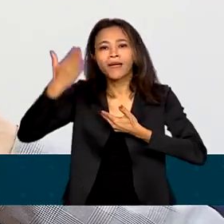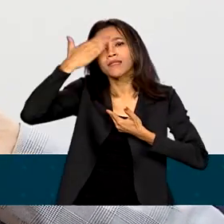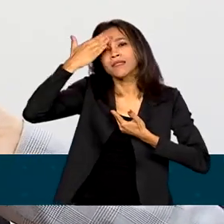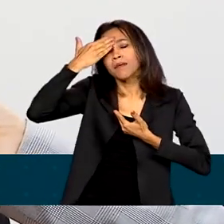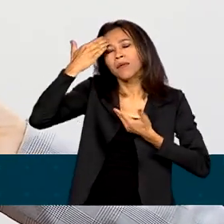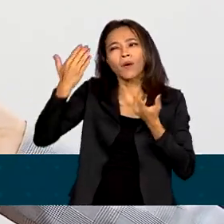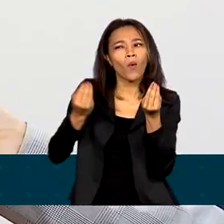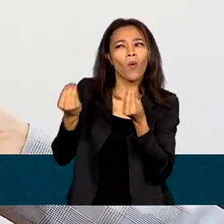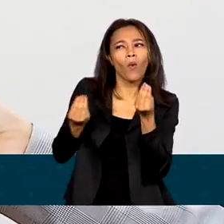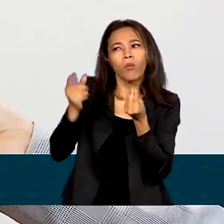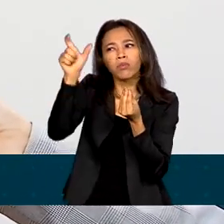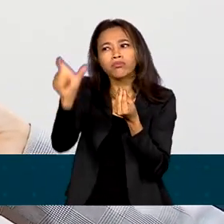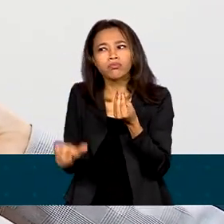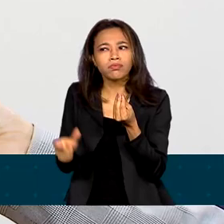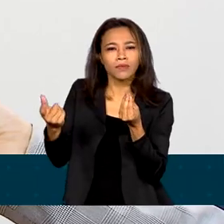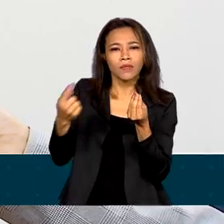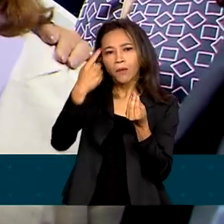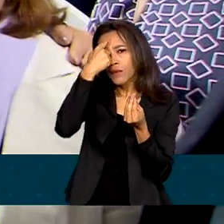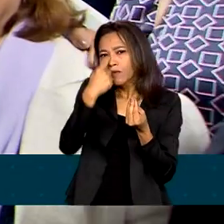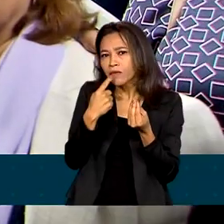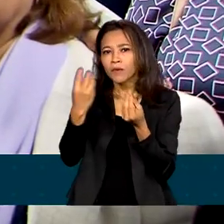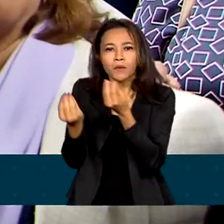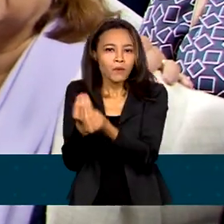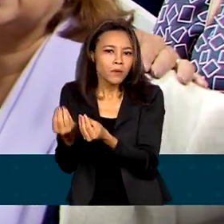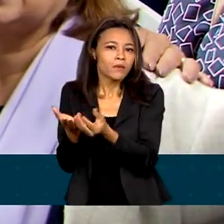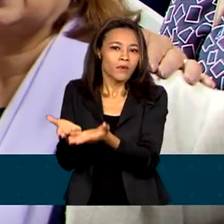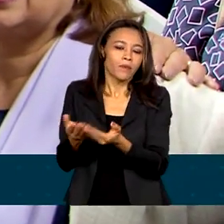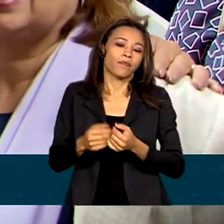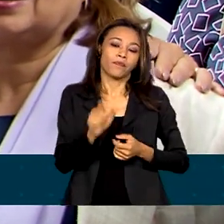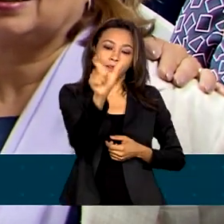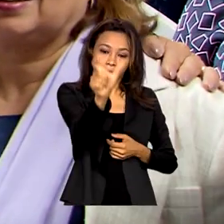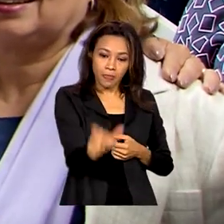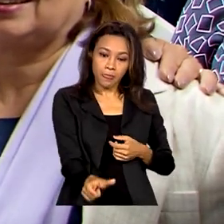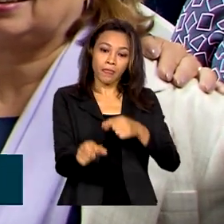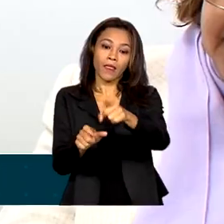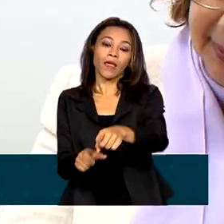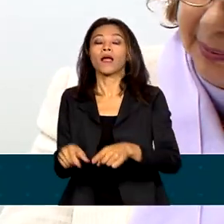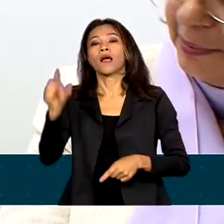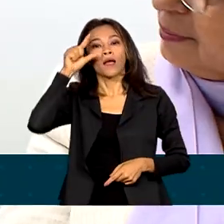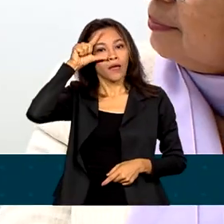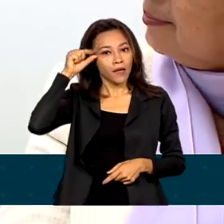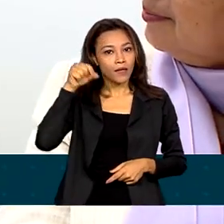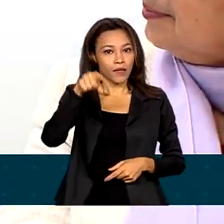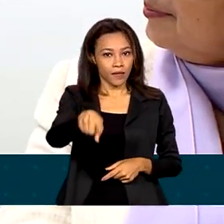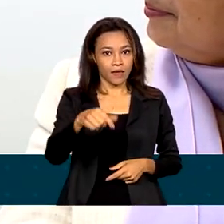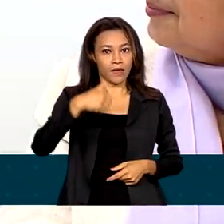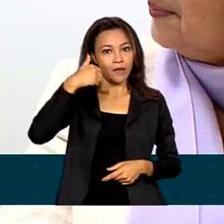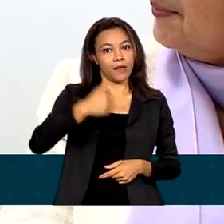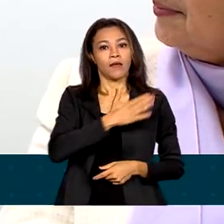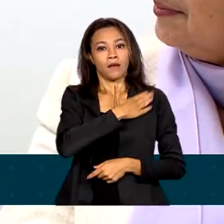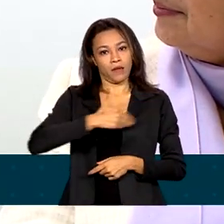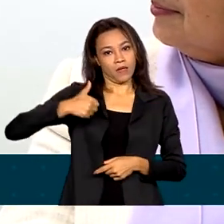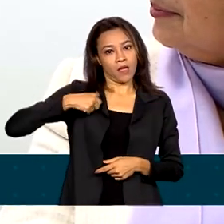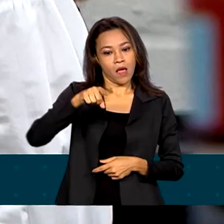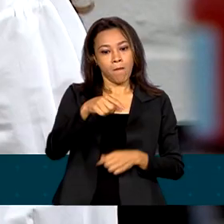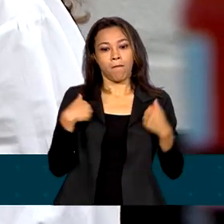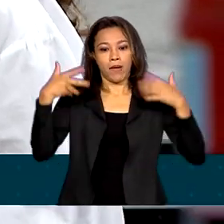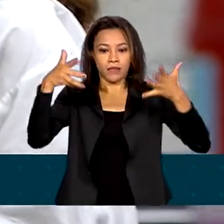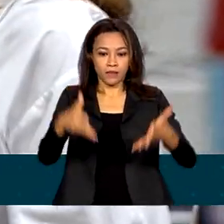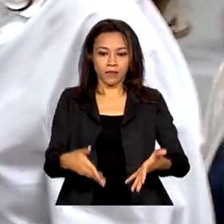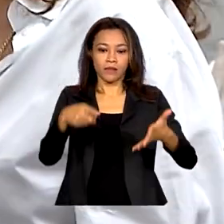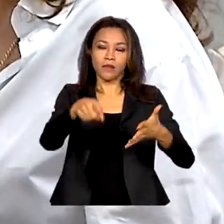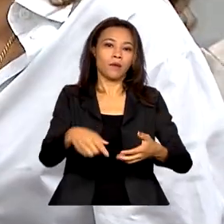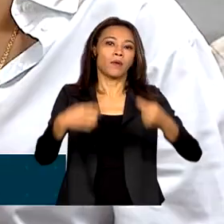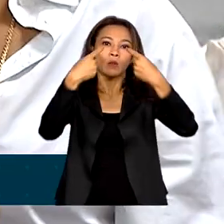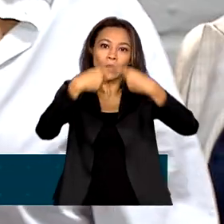é colocada ali. Ele consegue fazer essa identificação. A primeira-dama Janja Lula da Silva participou do lançamento do novo canal e